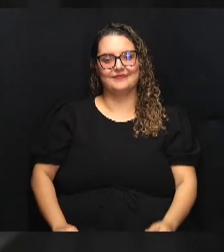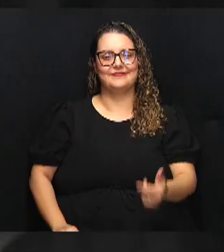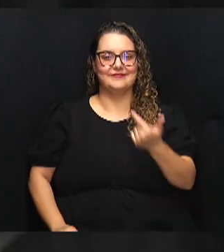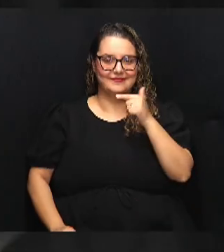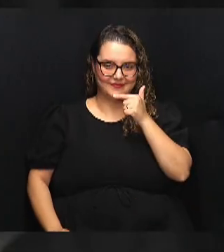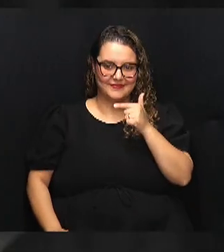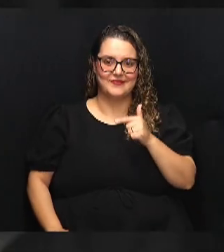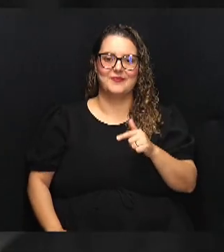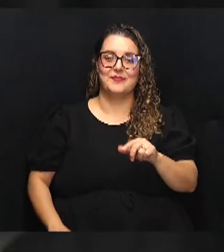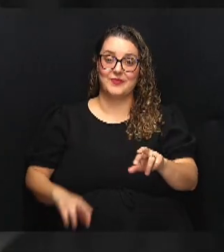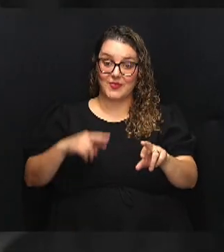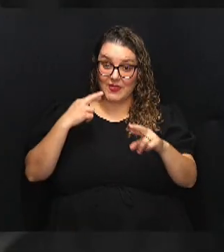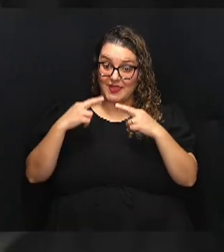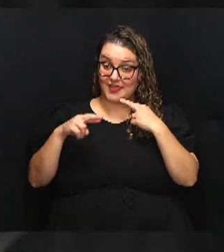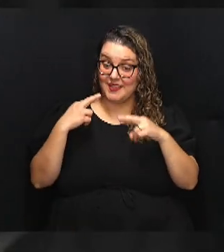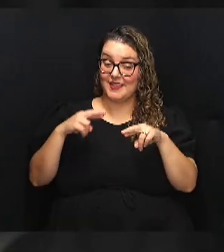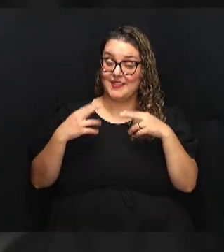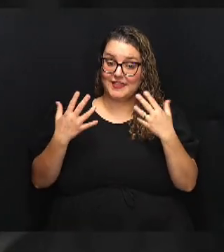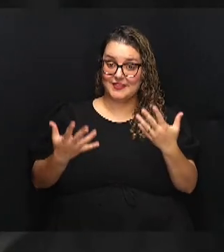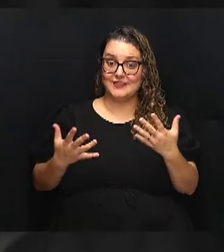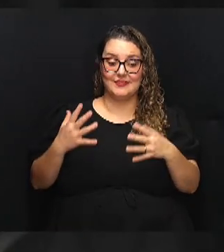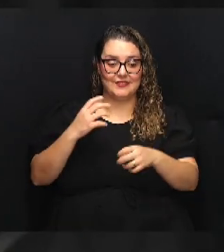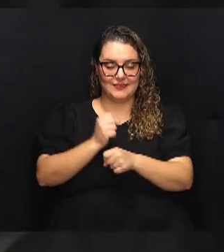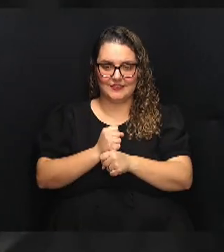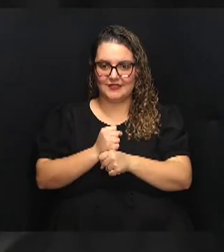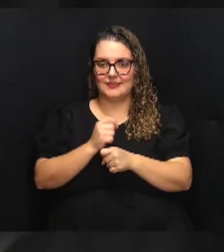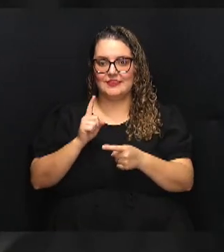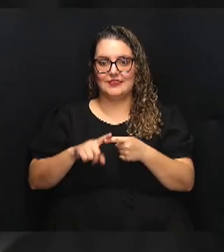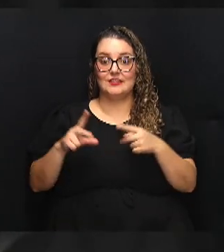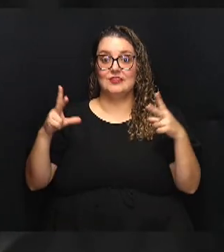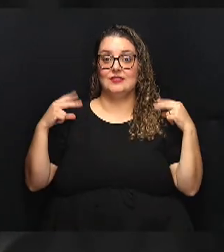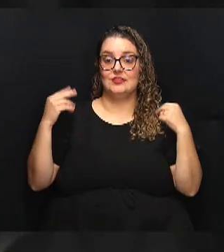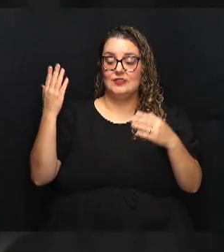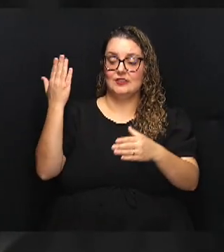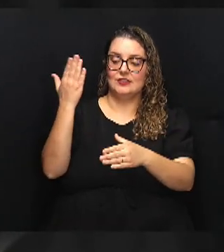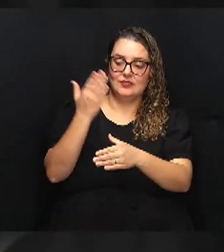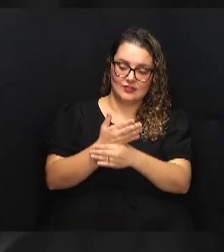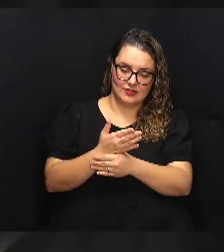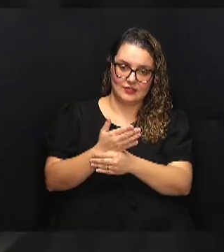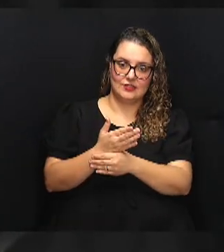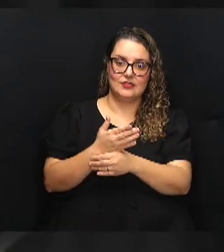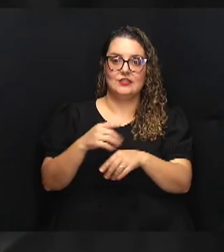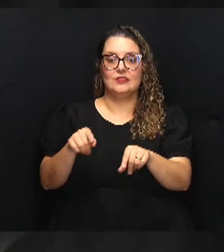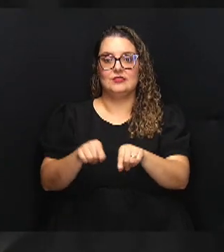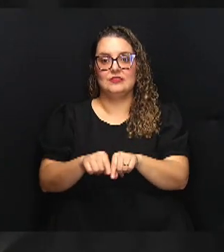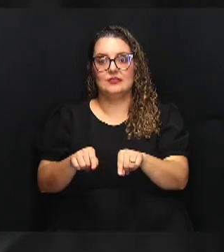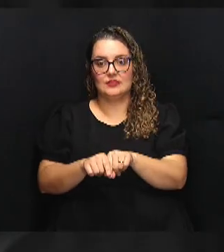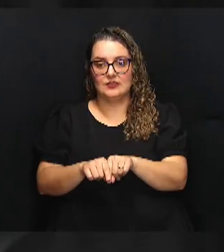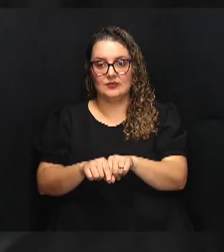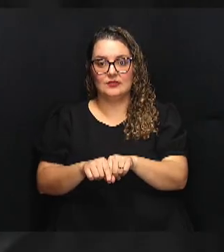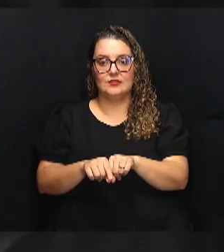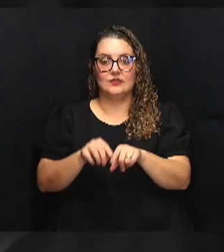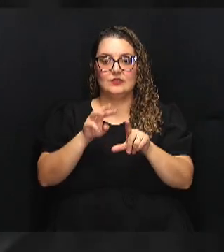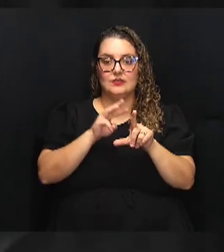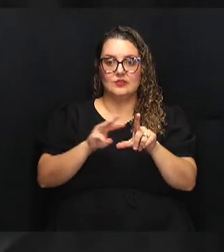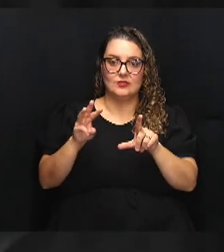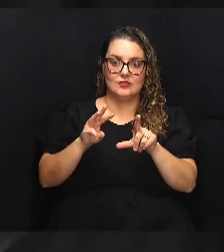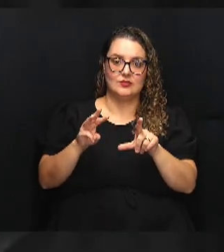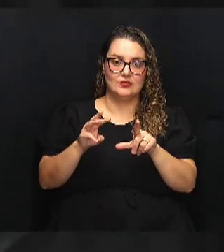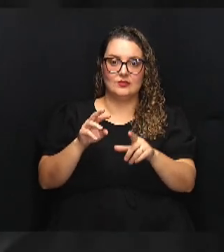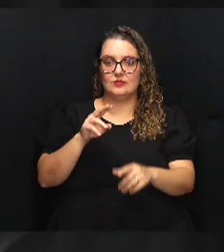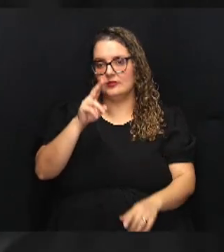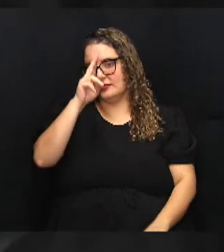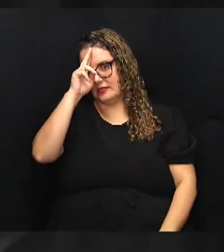sendo uma reclamação aí geral, tanto de taxistas, né, quanto das plataformas, aí